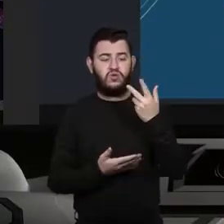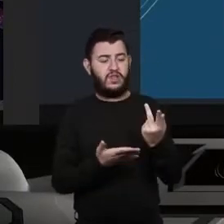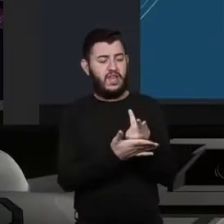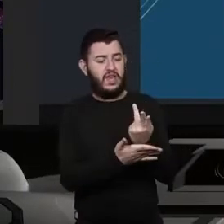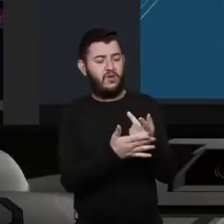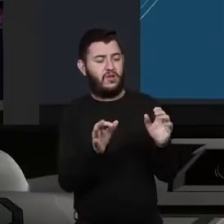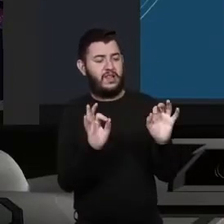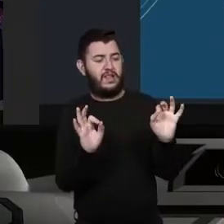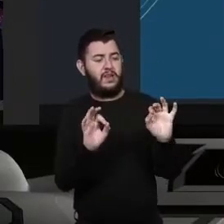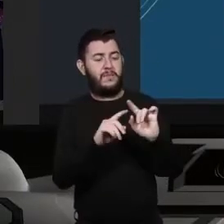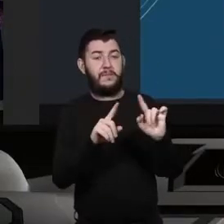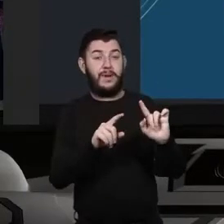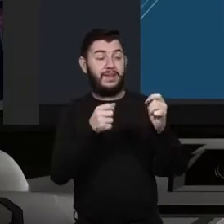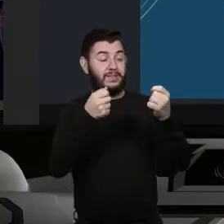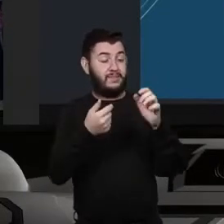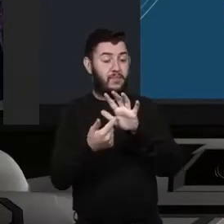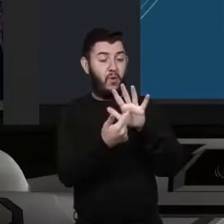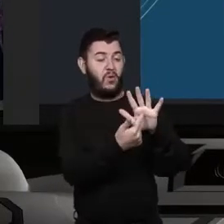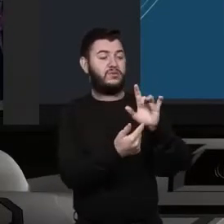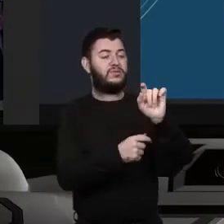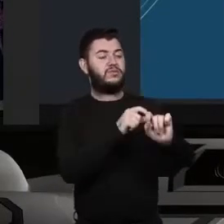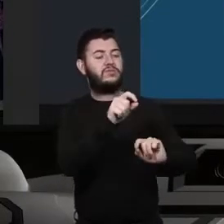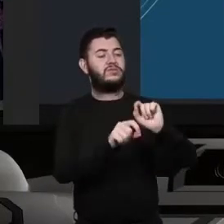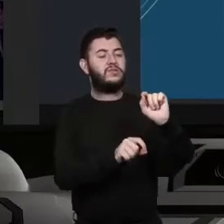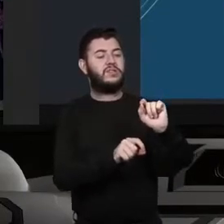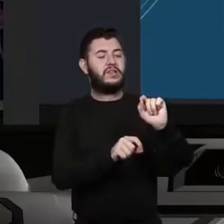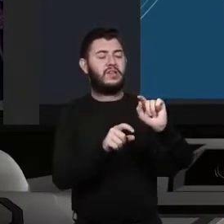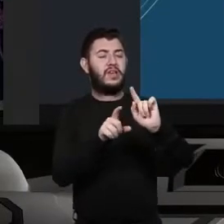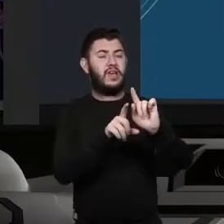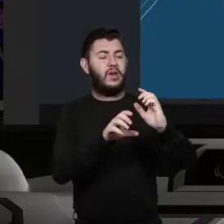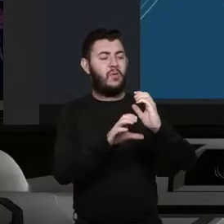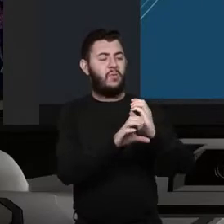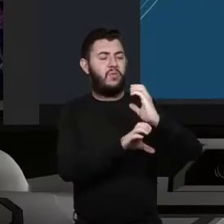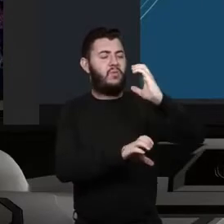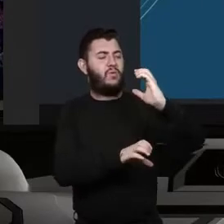uma dificuldade de comunicação em um mesmo plano.